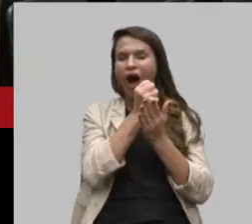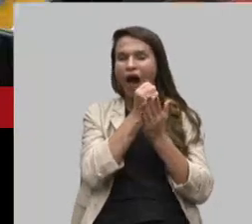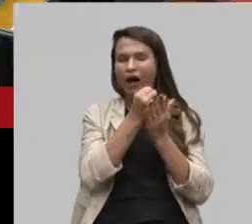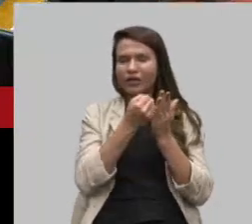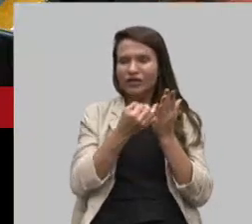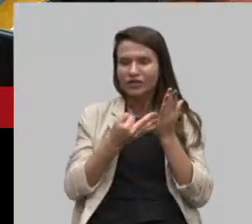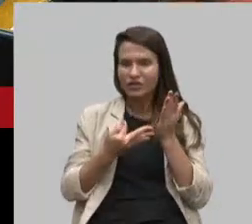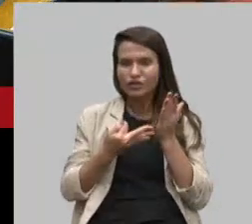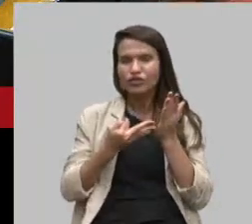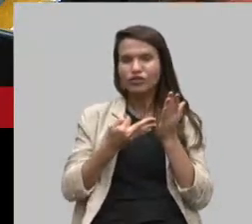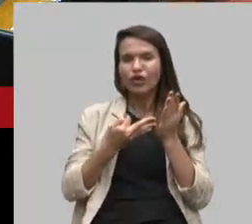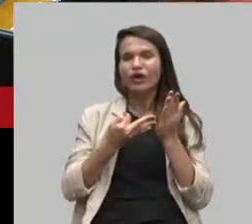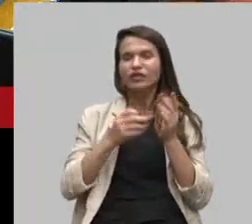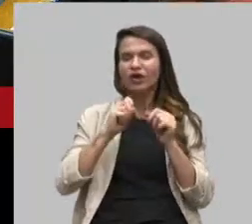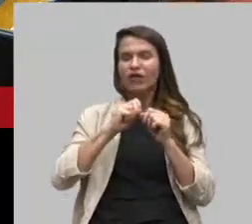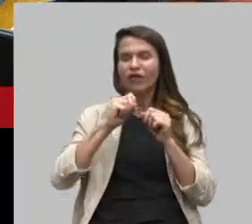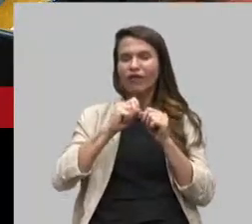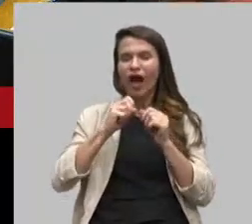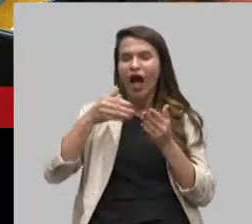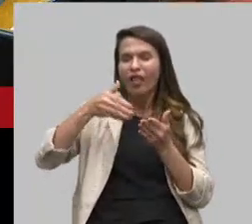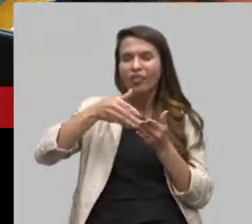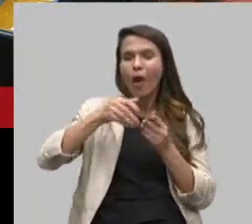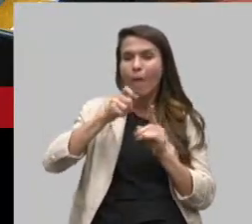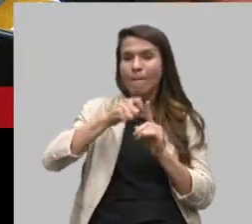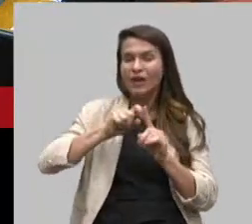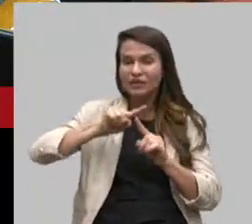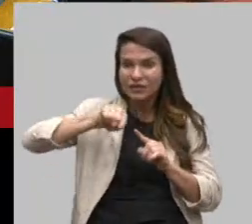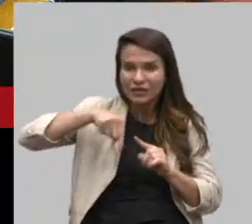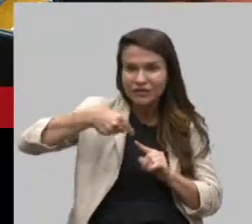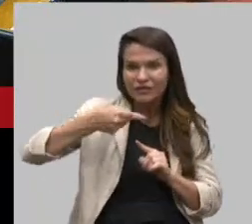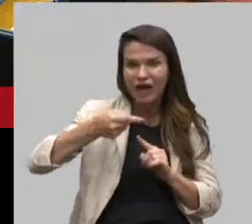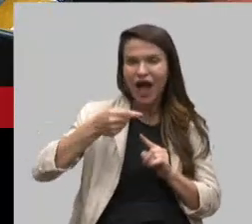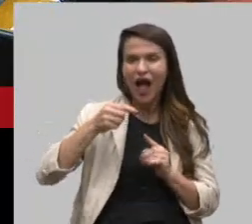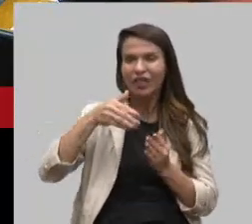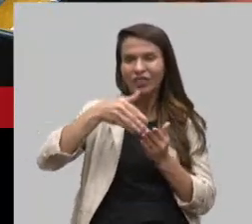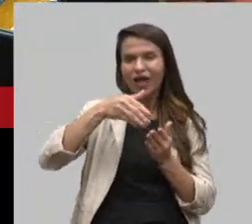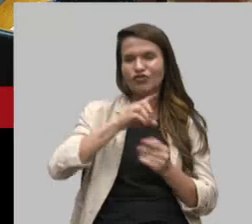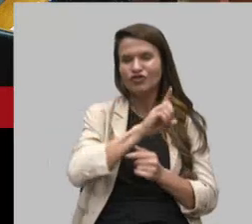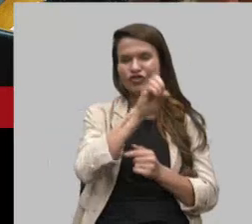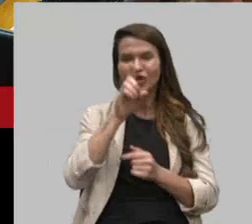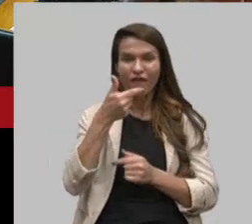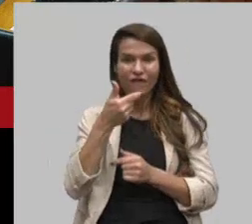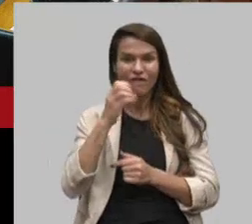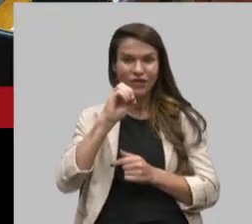eh até o mês que vem tá até o dia 20 de outubro